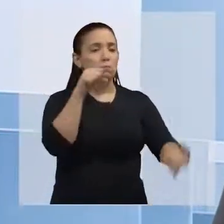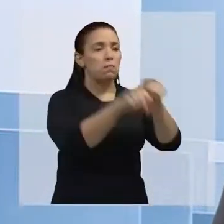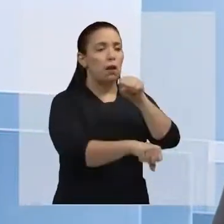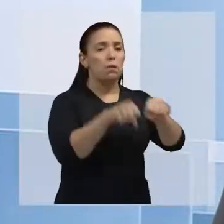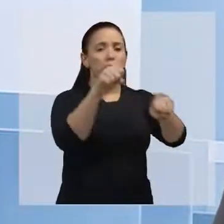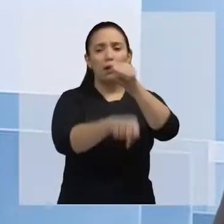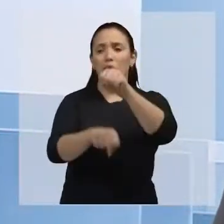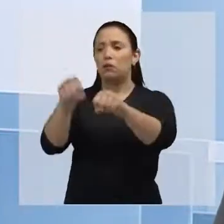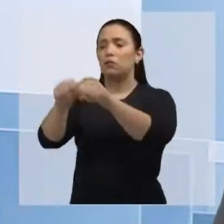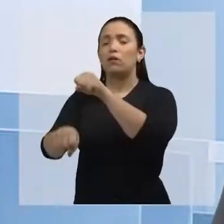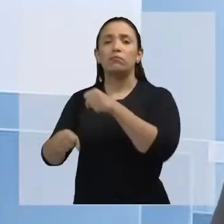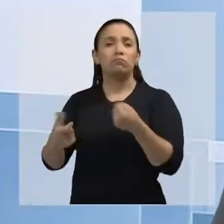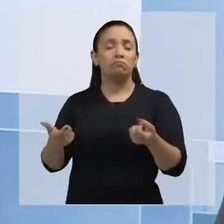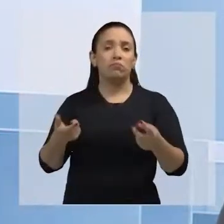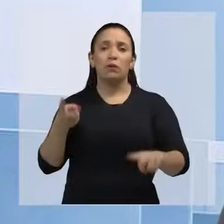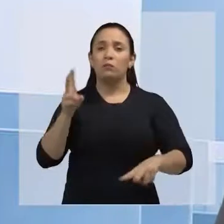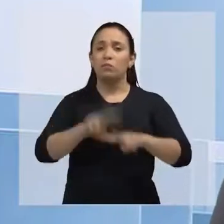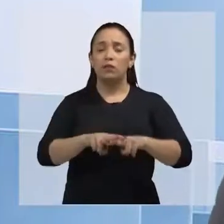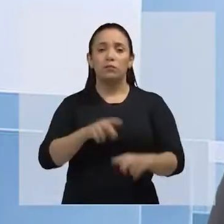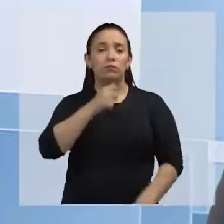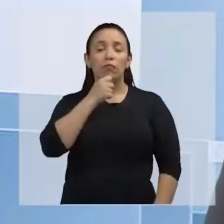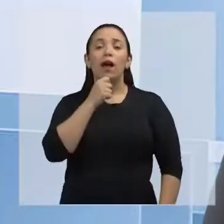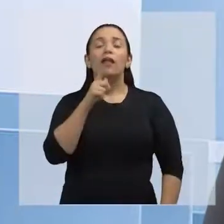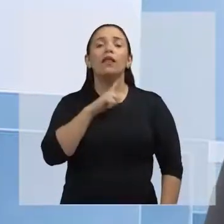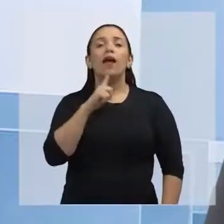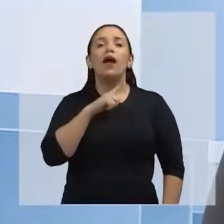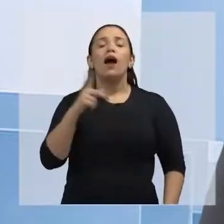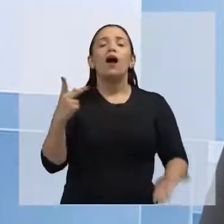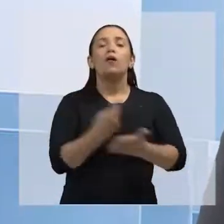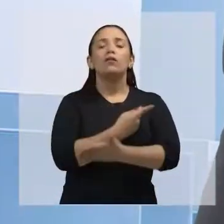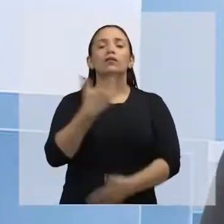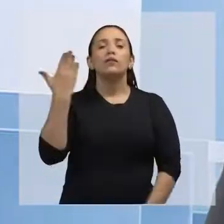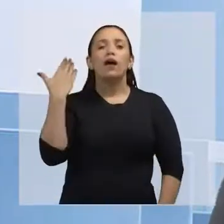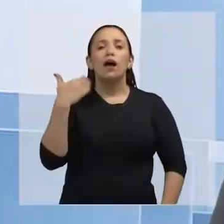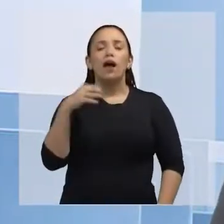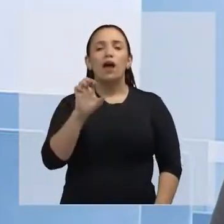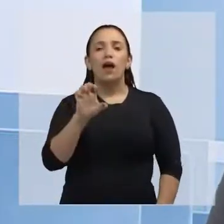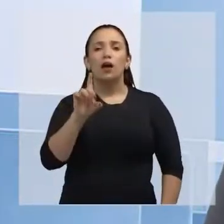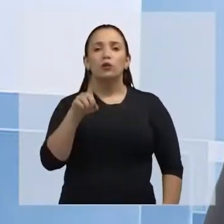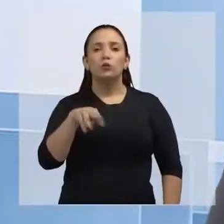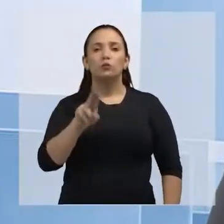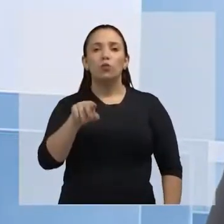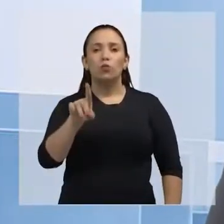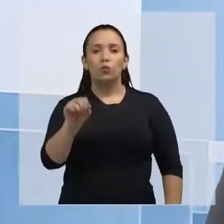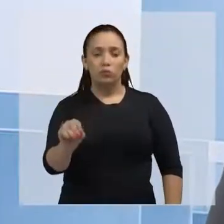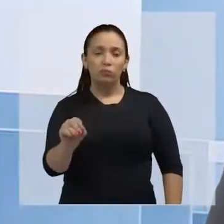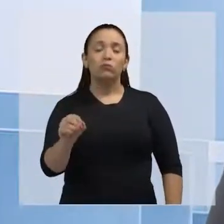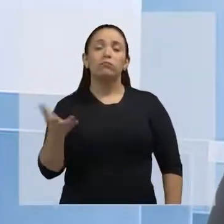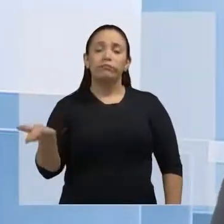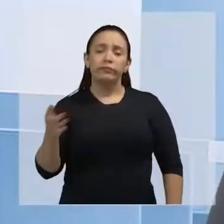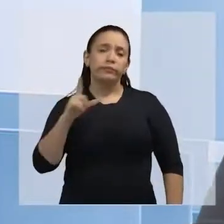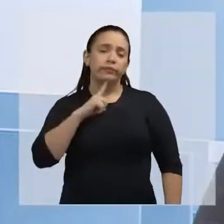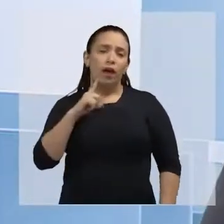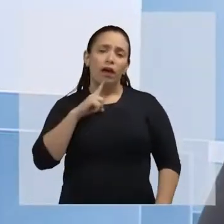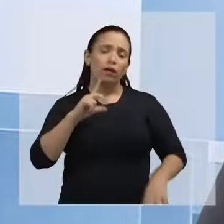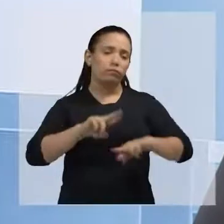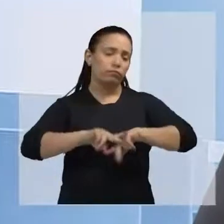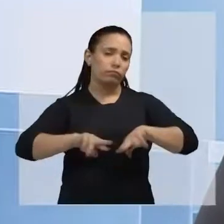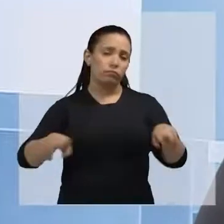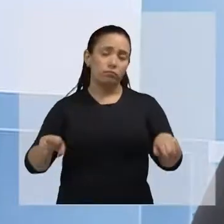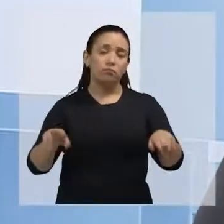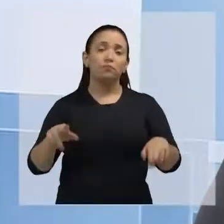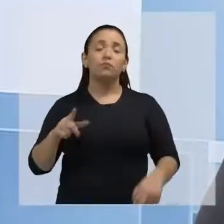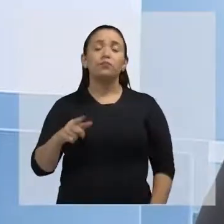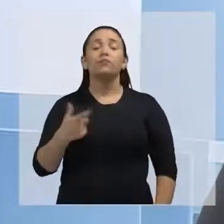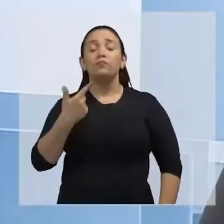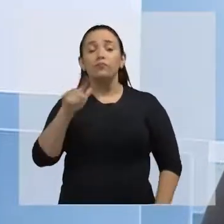deu em nada. Jogador comentarista. No caso, ele está se referindo a Edmundo. E por aí vai mundo. Tem muitos. Se a gente for falar... Outro fato que é preciso a